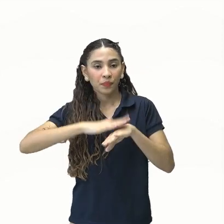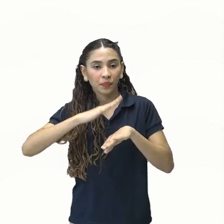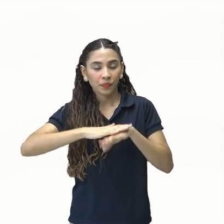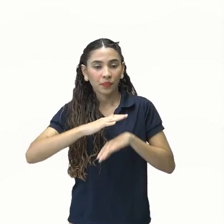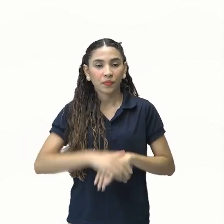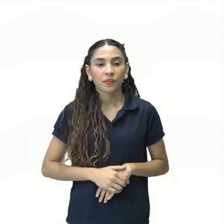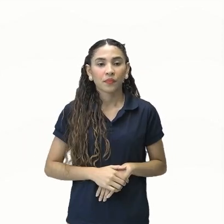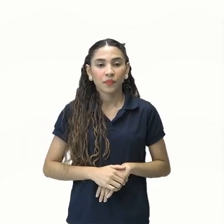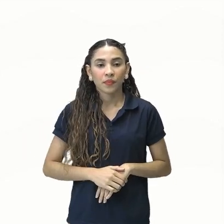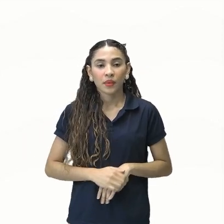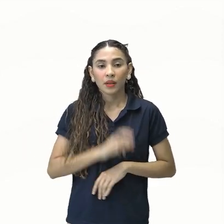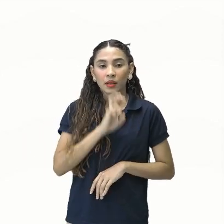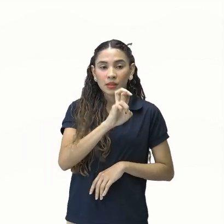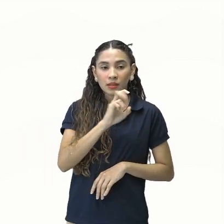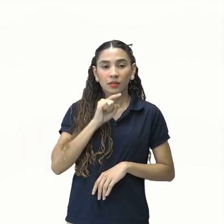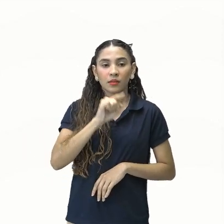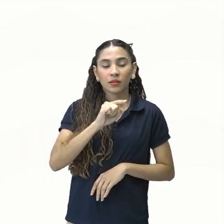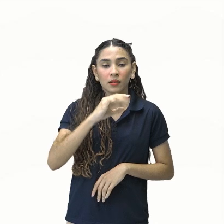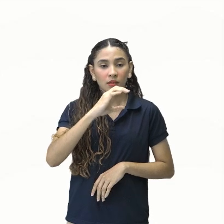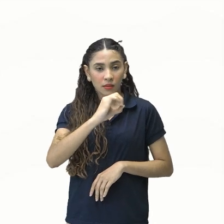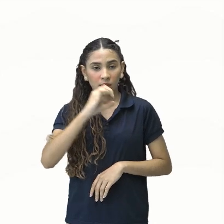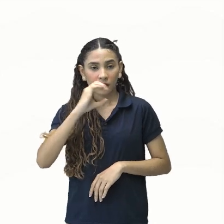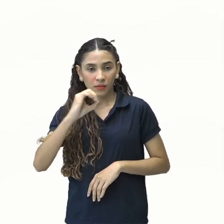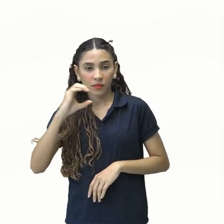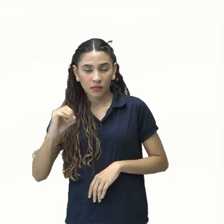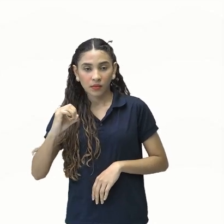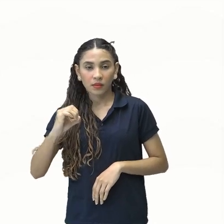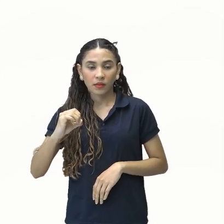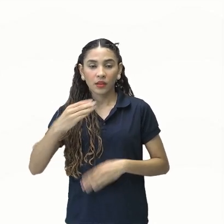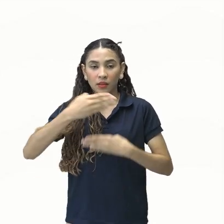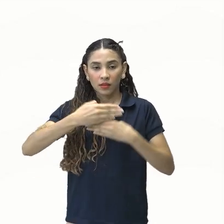produzir 5.000 tijolos,